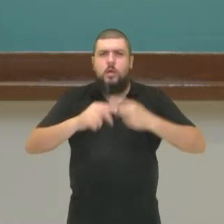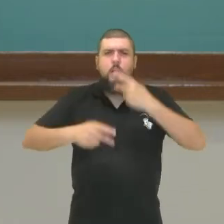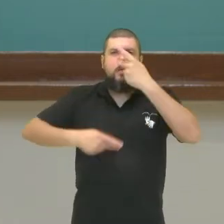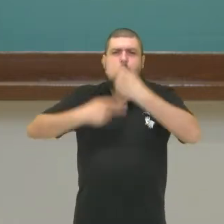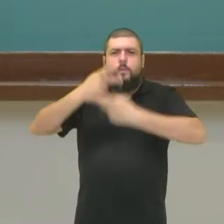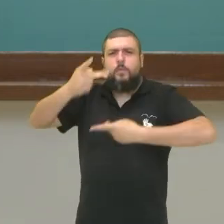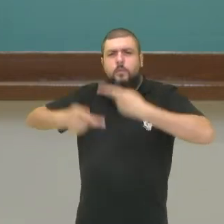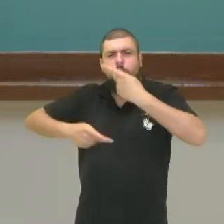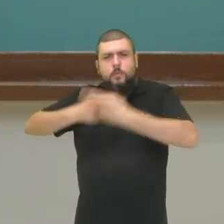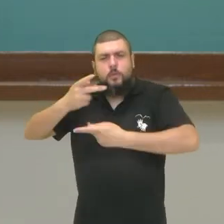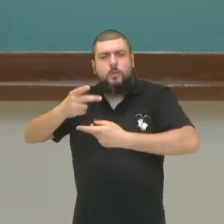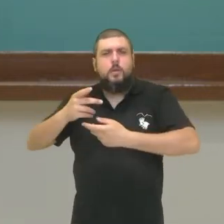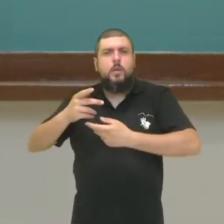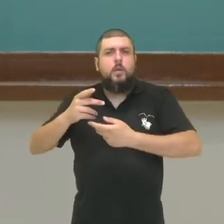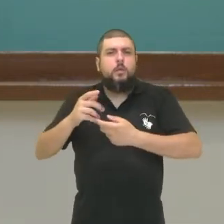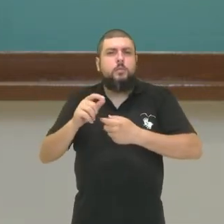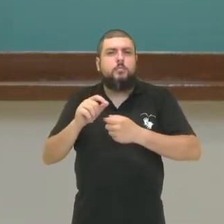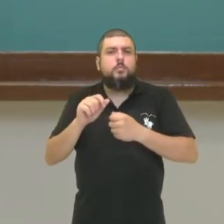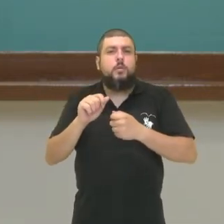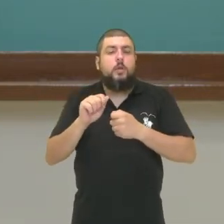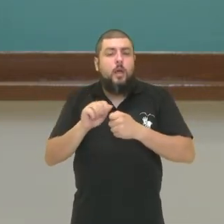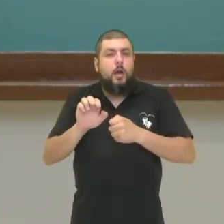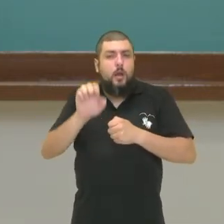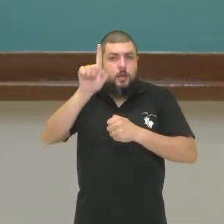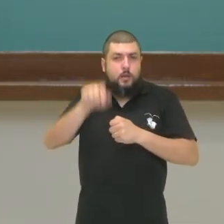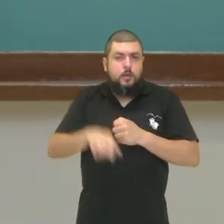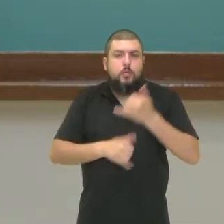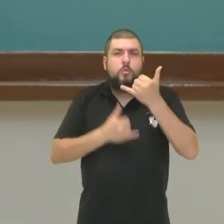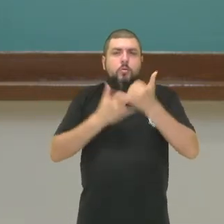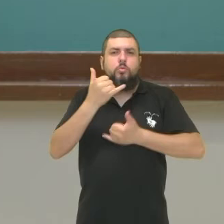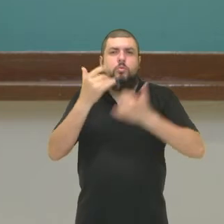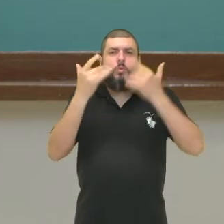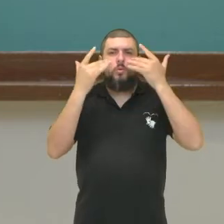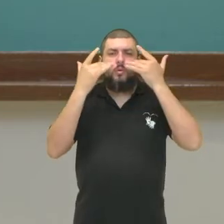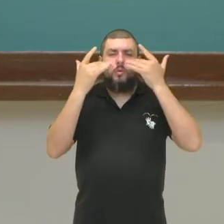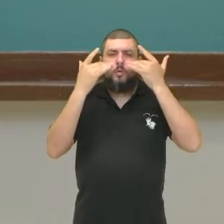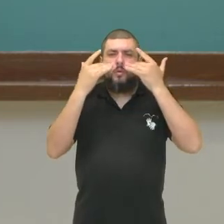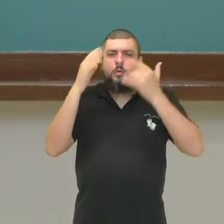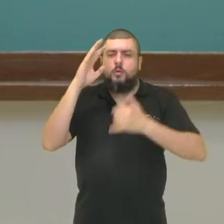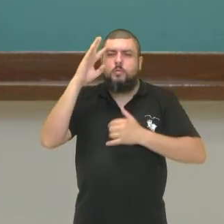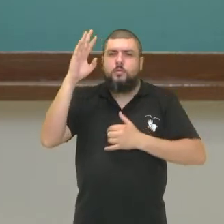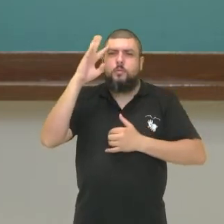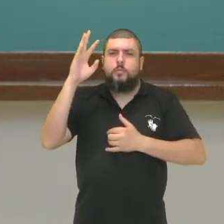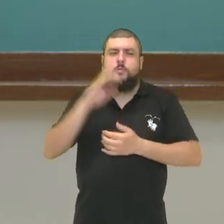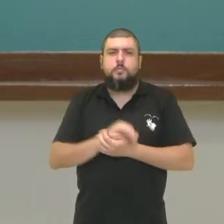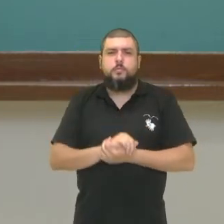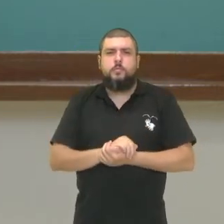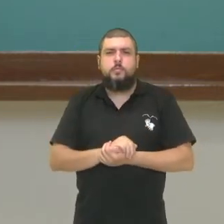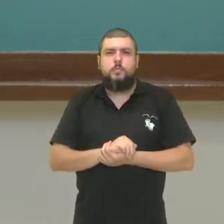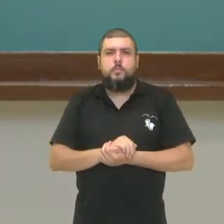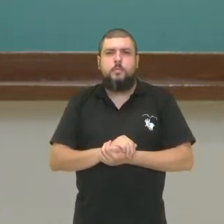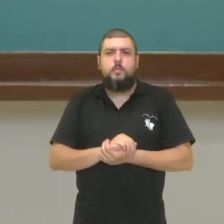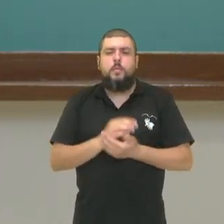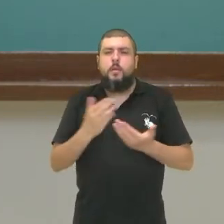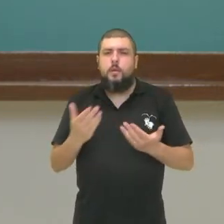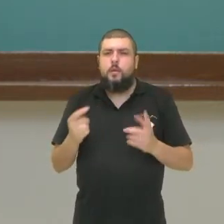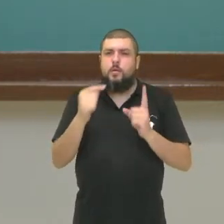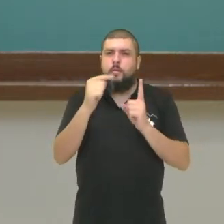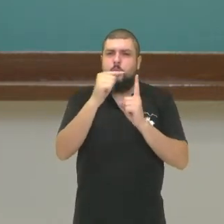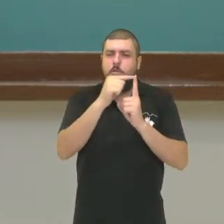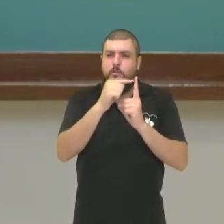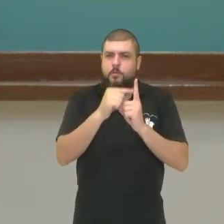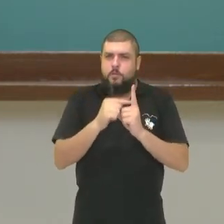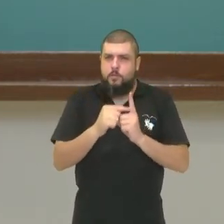de imitações, esse jogo teatral do improviso. Então, este tipo de apresentação, ele utiliza